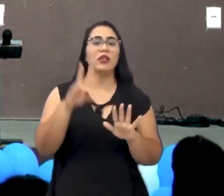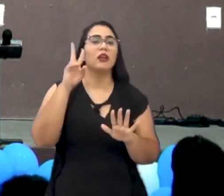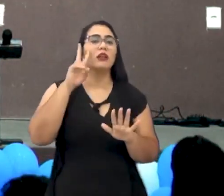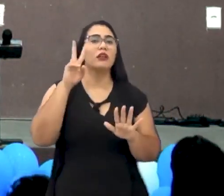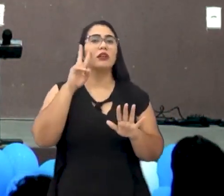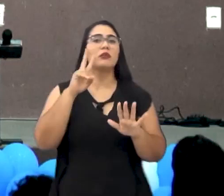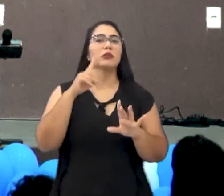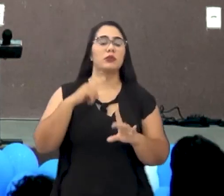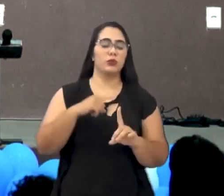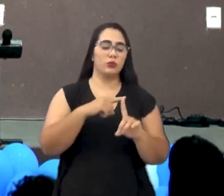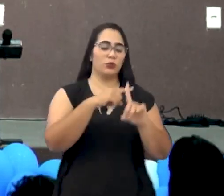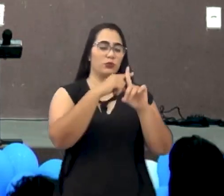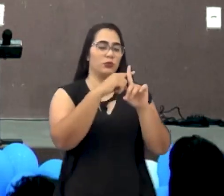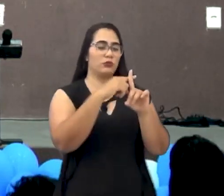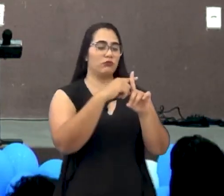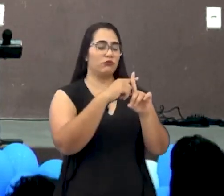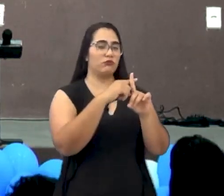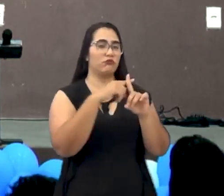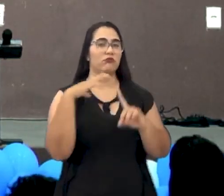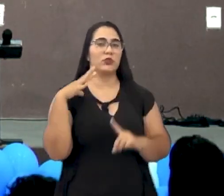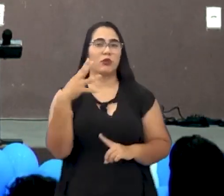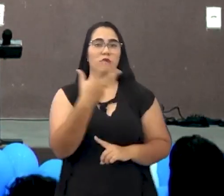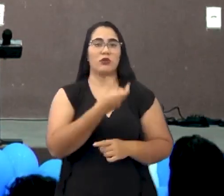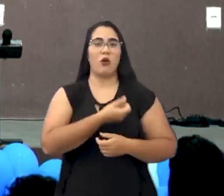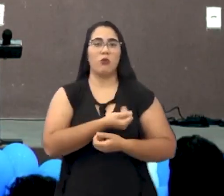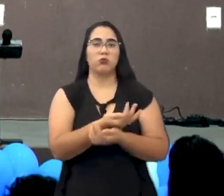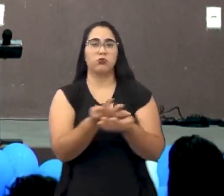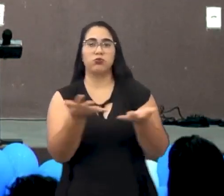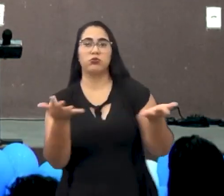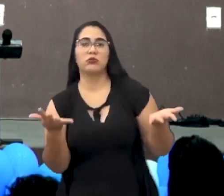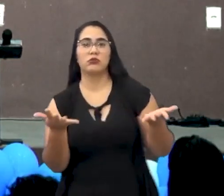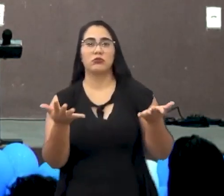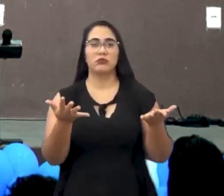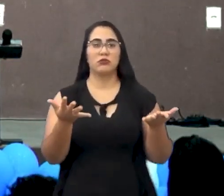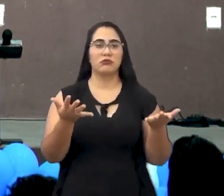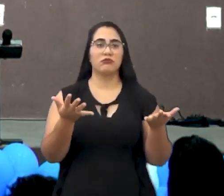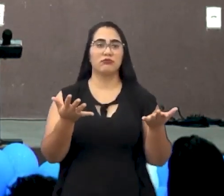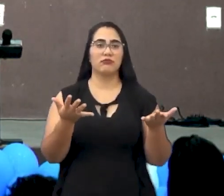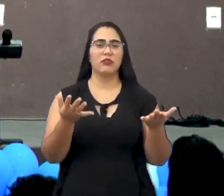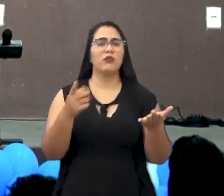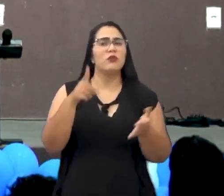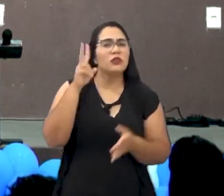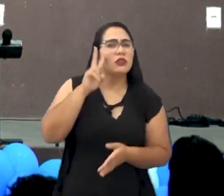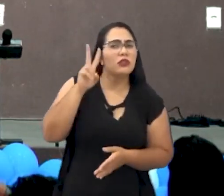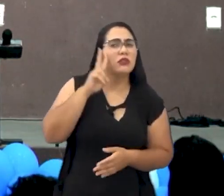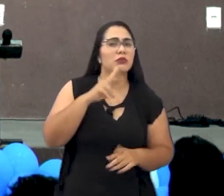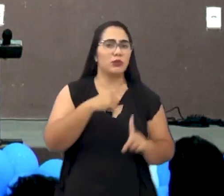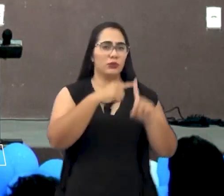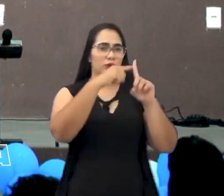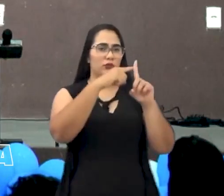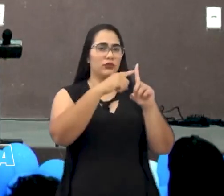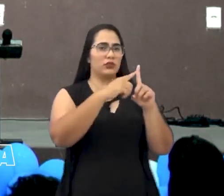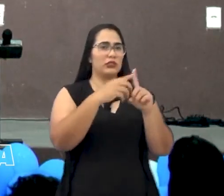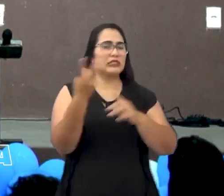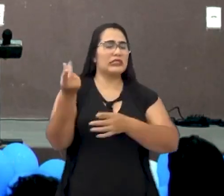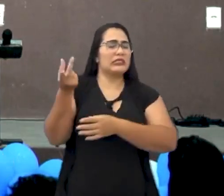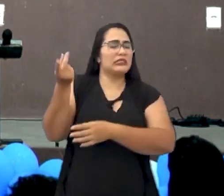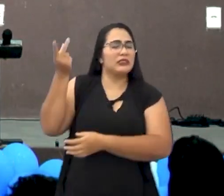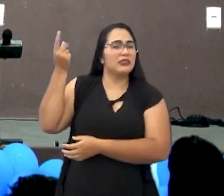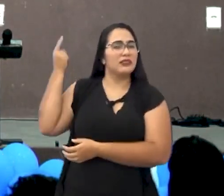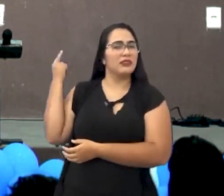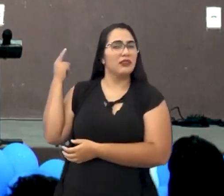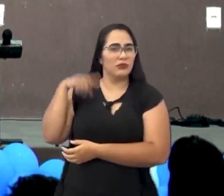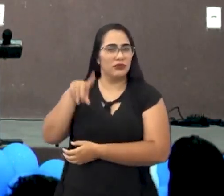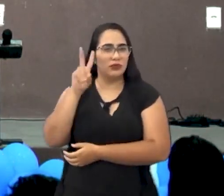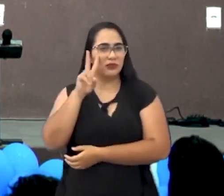cruz que te salvou, que te consolou. Você lembra dela? Lá no princípio, lá no começo. Você